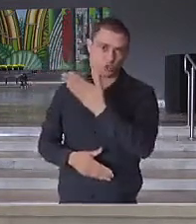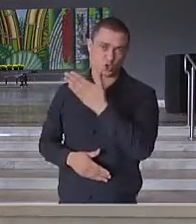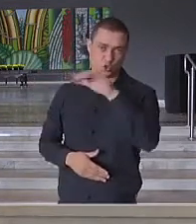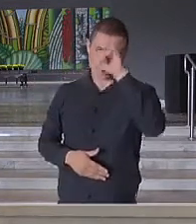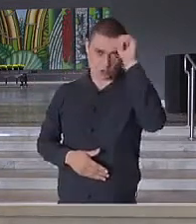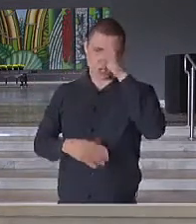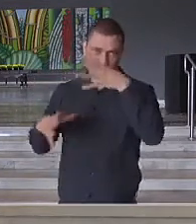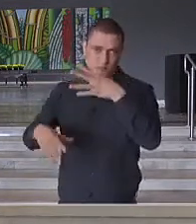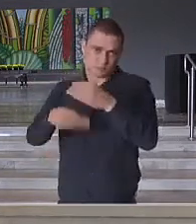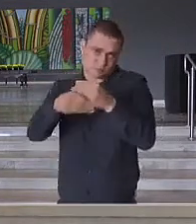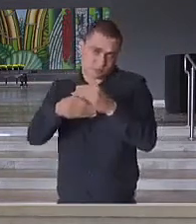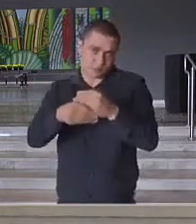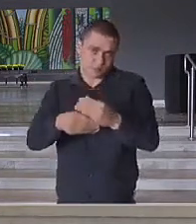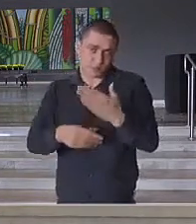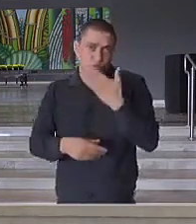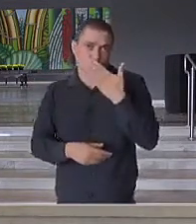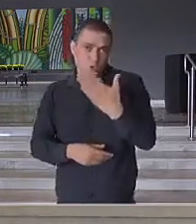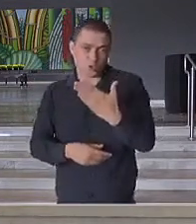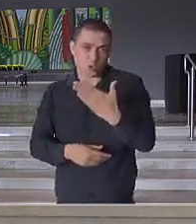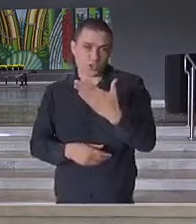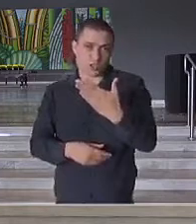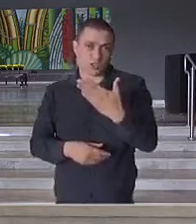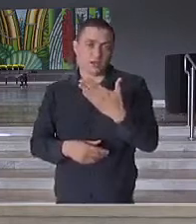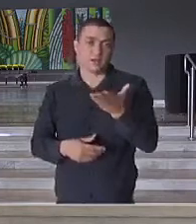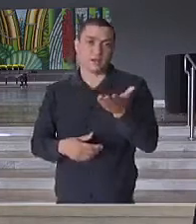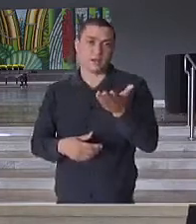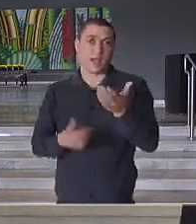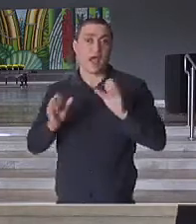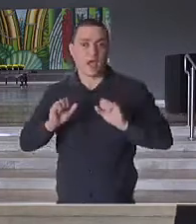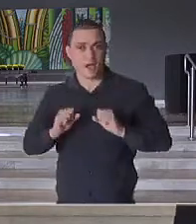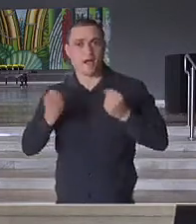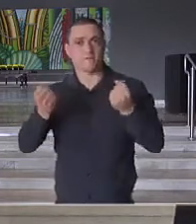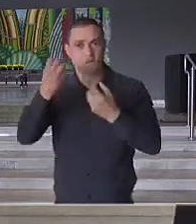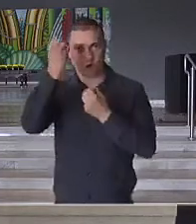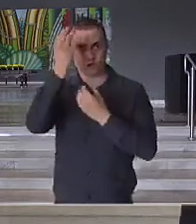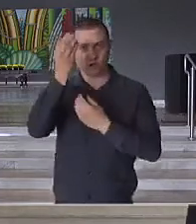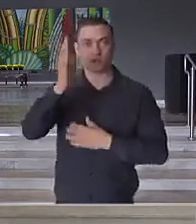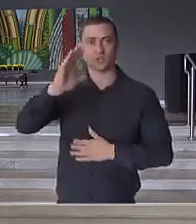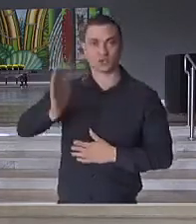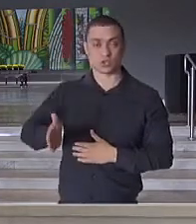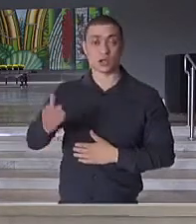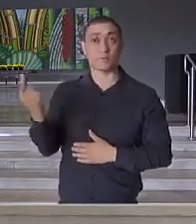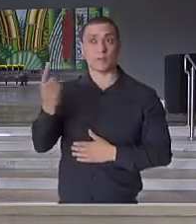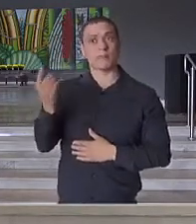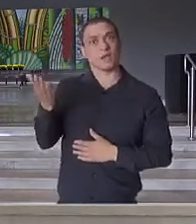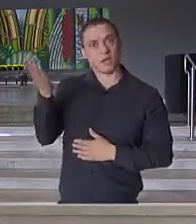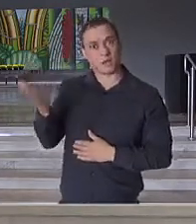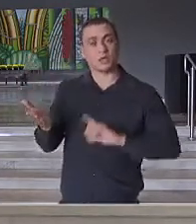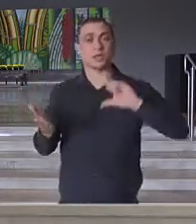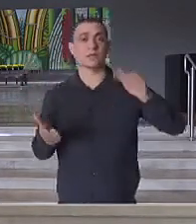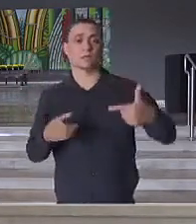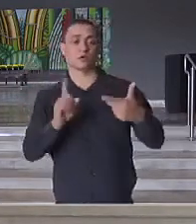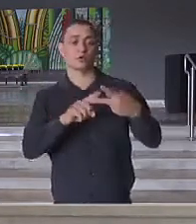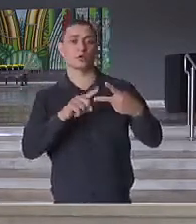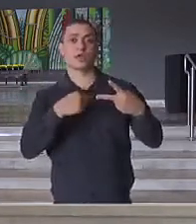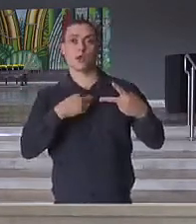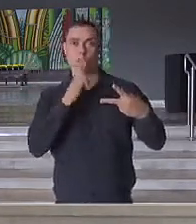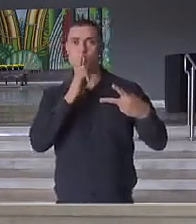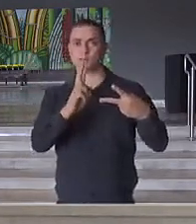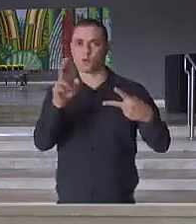secretário Rocieli Soares que adende e reforce a informação, começando por essa, e na sequência eu respondo a